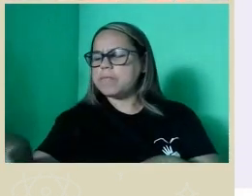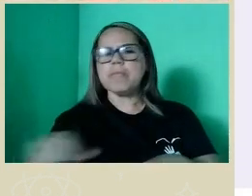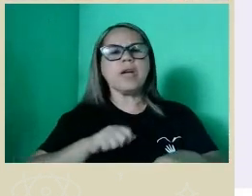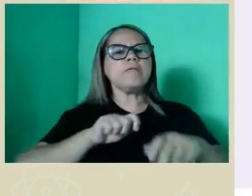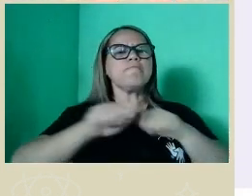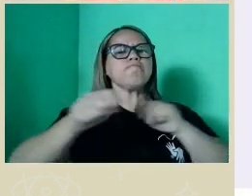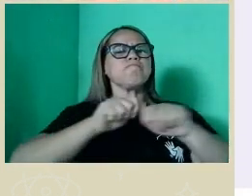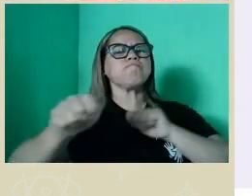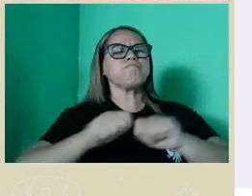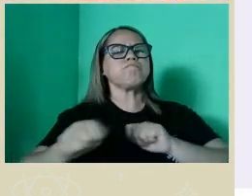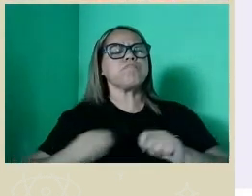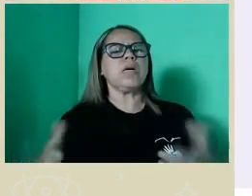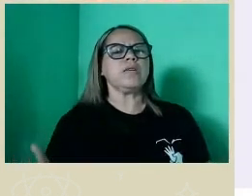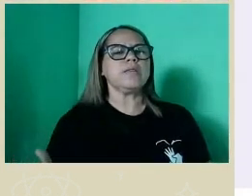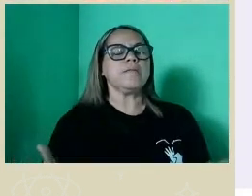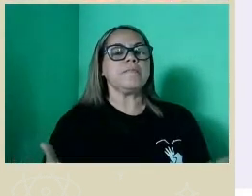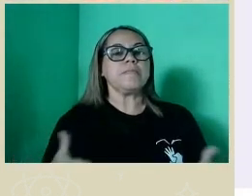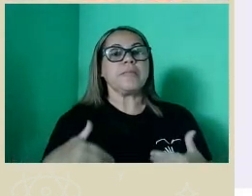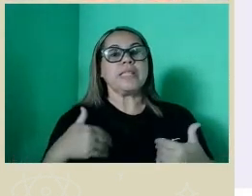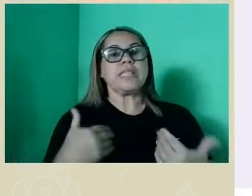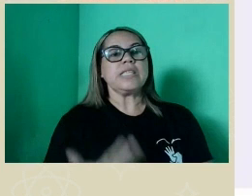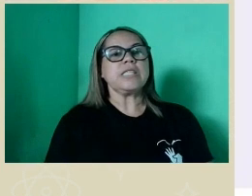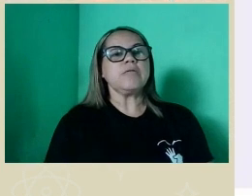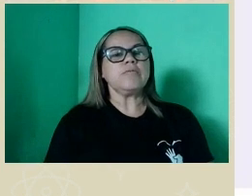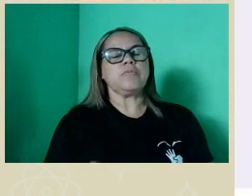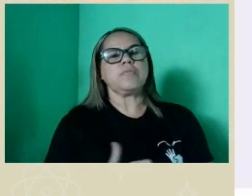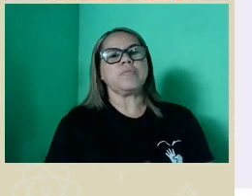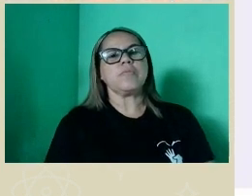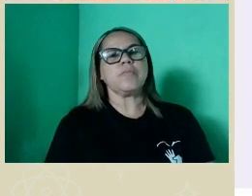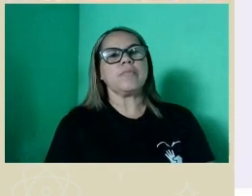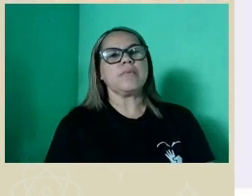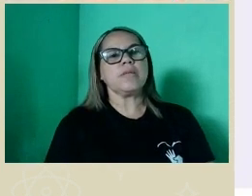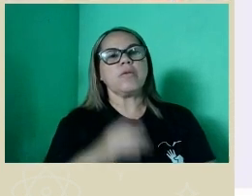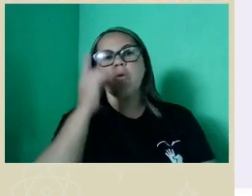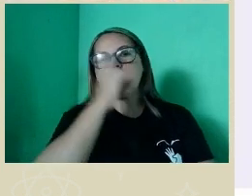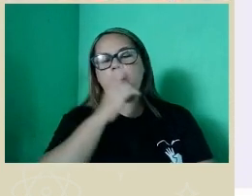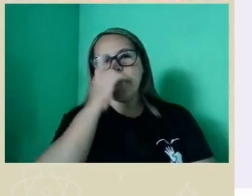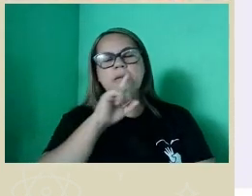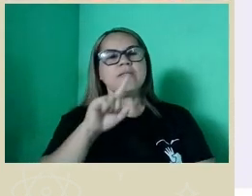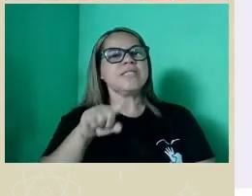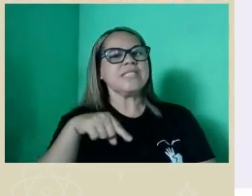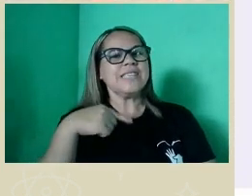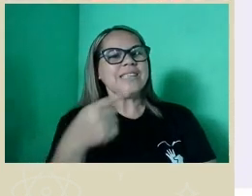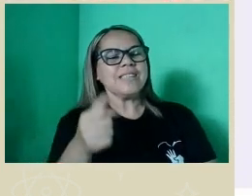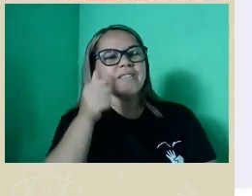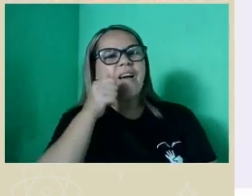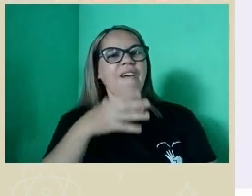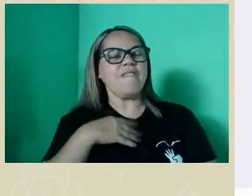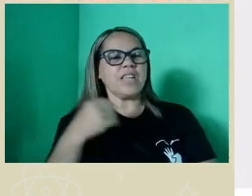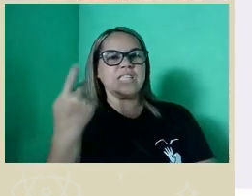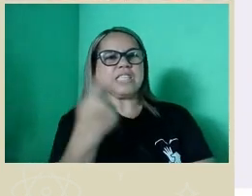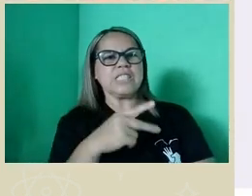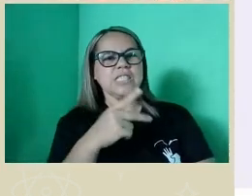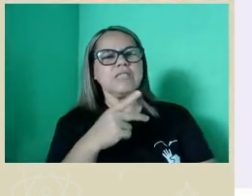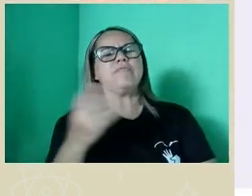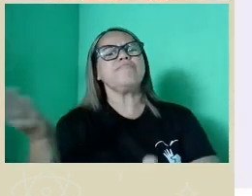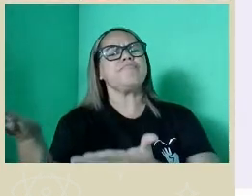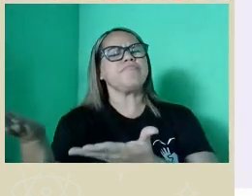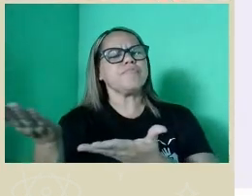o domingo seguinte a filha dele Milai traz